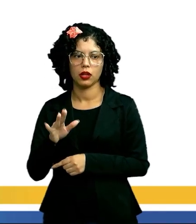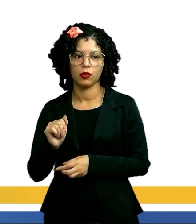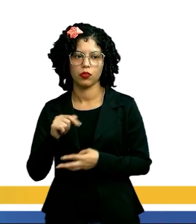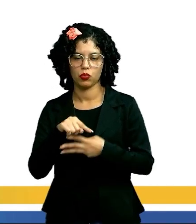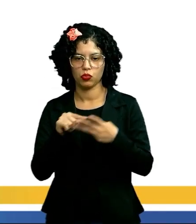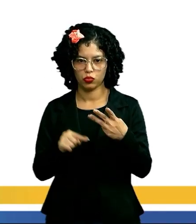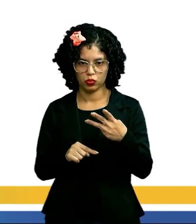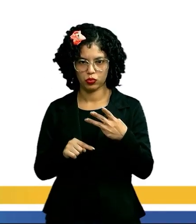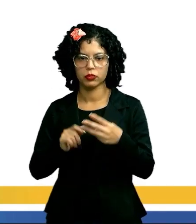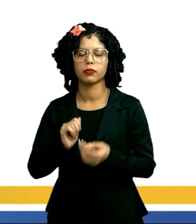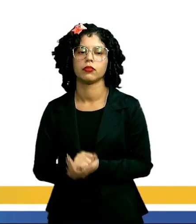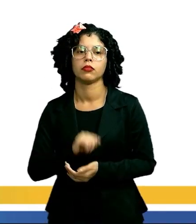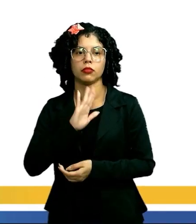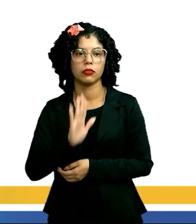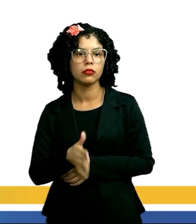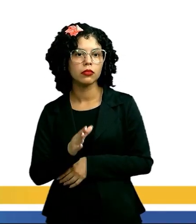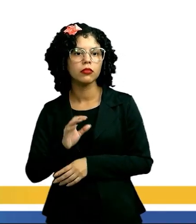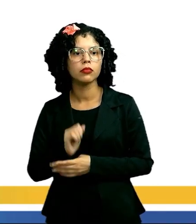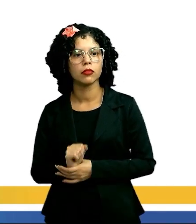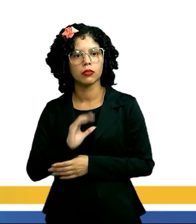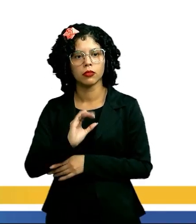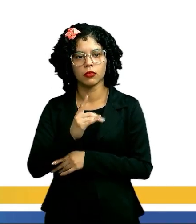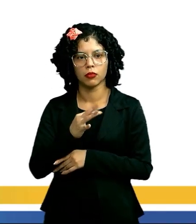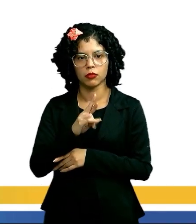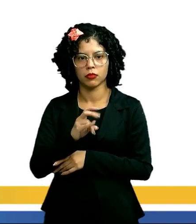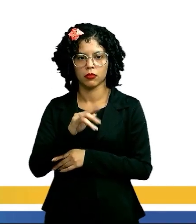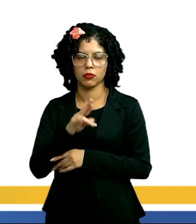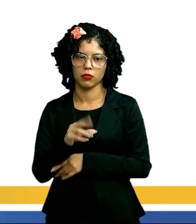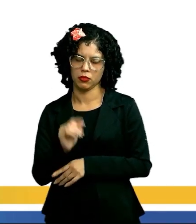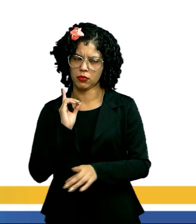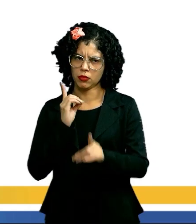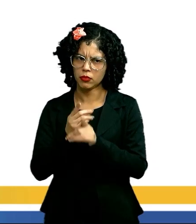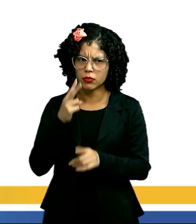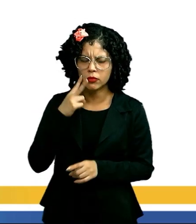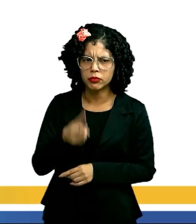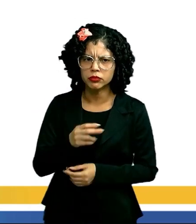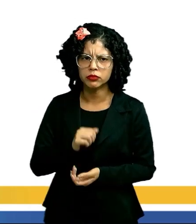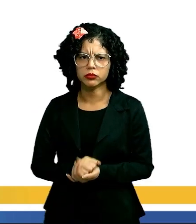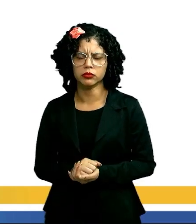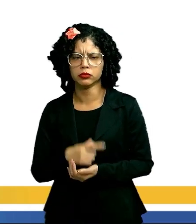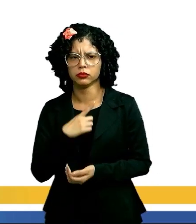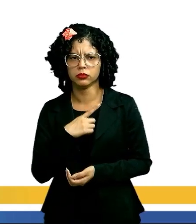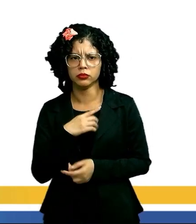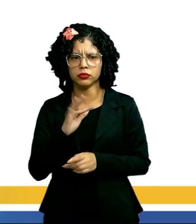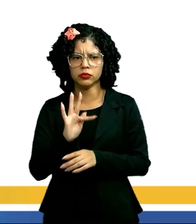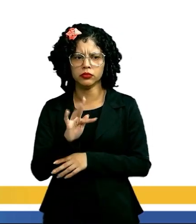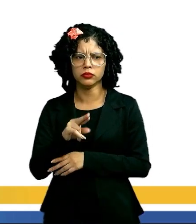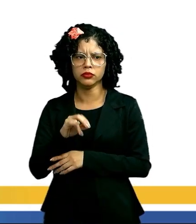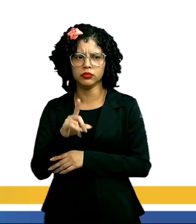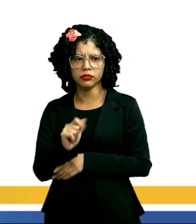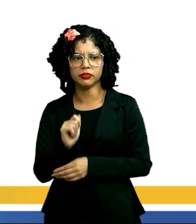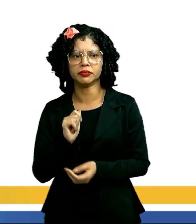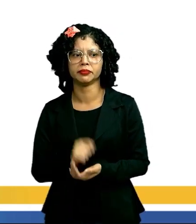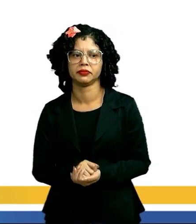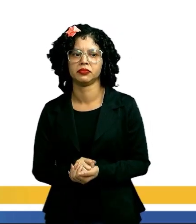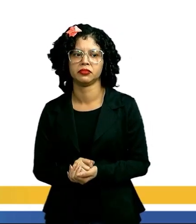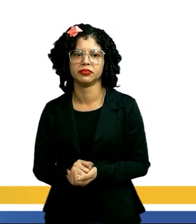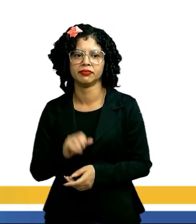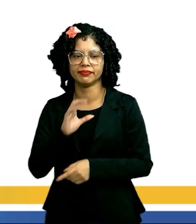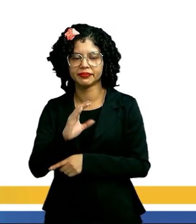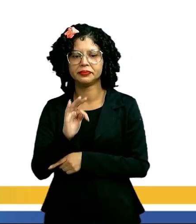ácido carboxílico. Já na oxitetraciclina, o que nós vamos ter? Nós vamos ter fenol, nós vamos